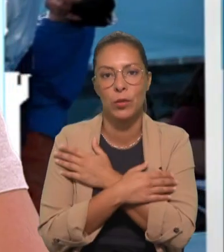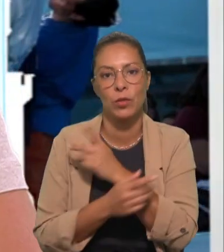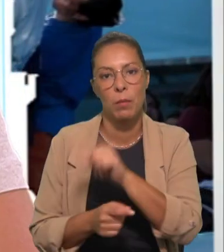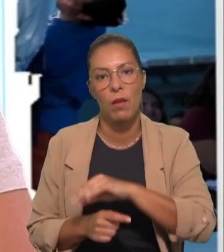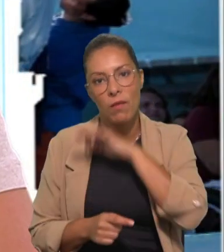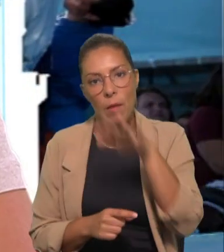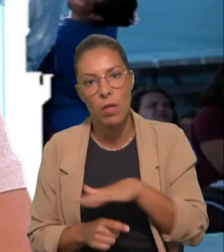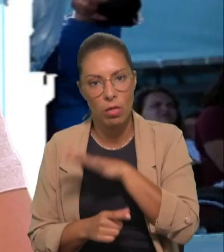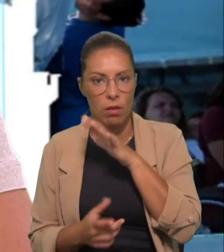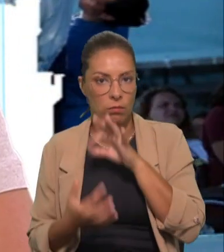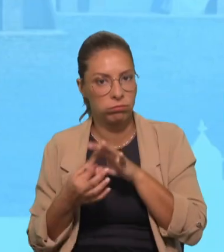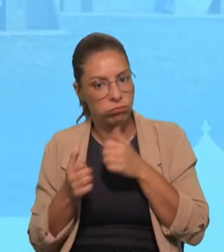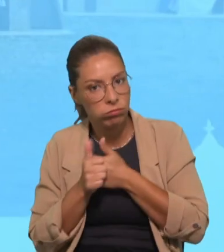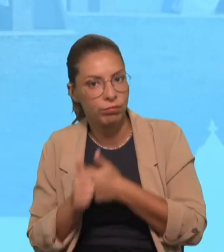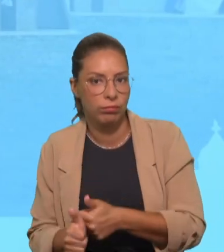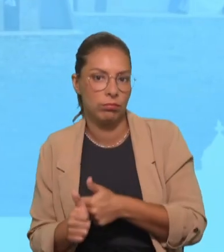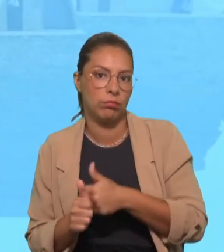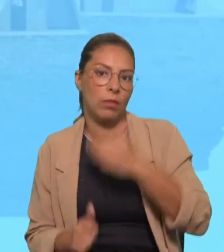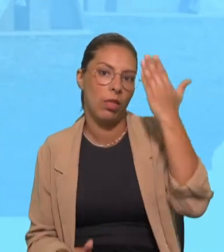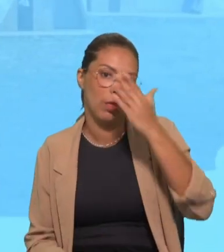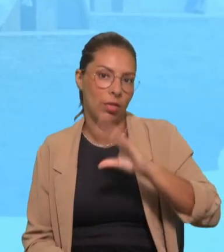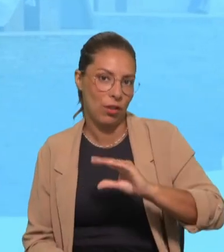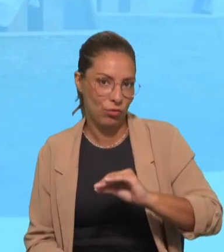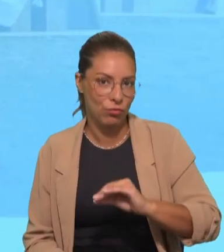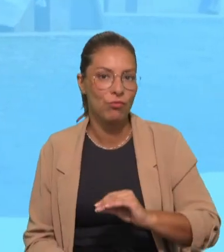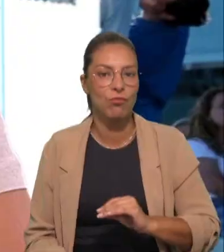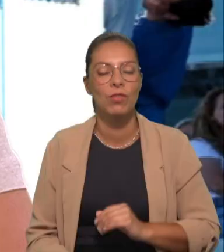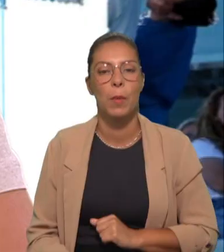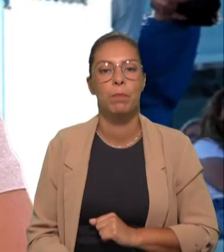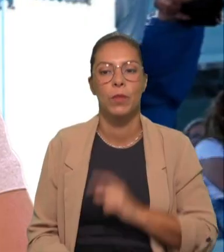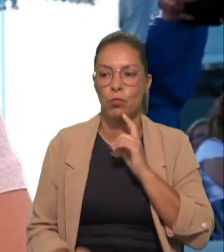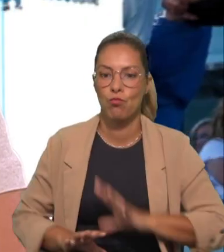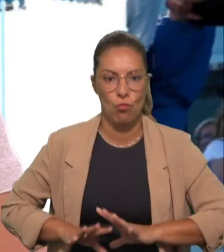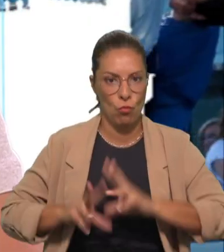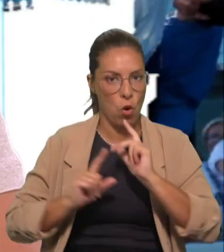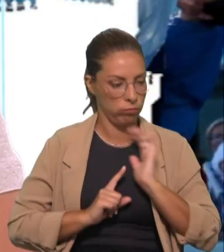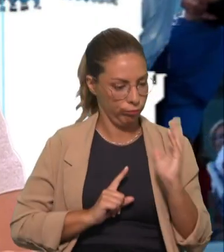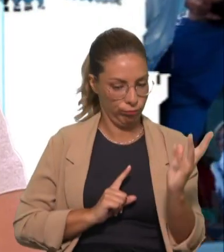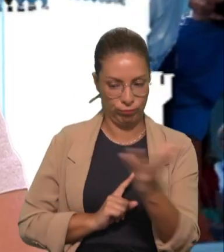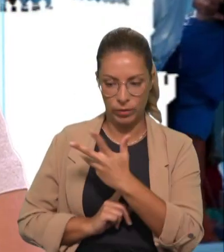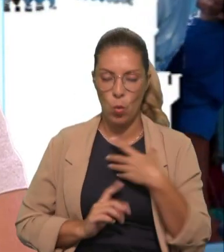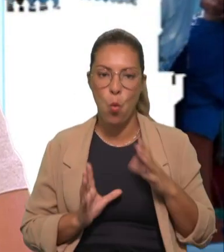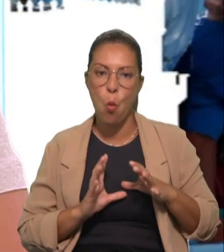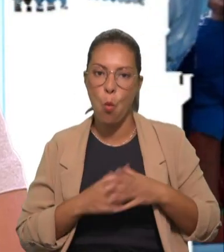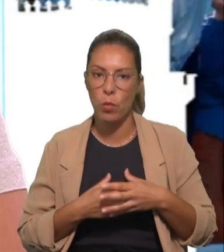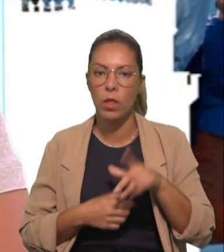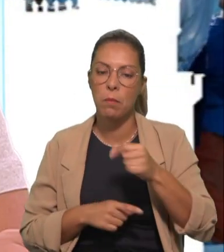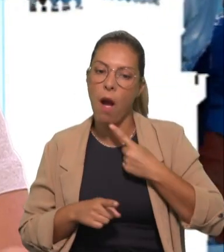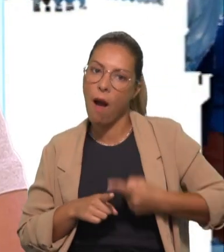semana. Aqueles 10 dias. Cresce-se em grupo também, muito, não é? Muito. E cresce-se em grupo e a nossa própria motivação para